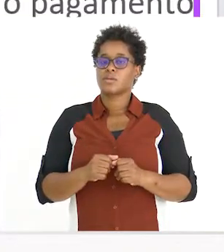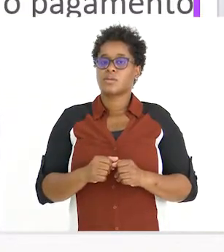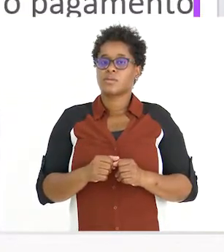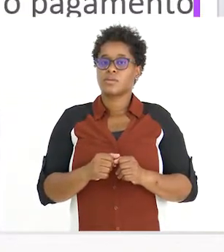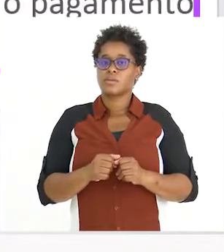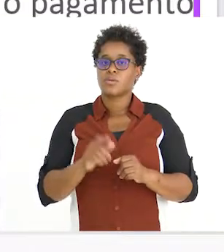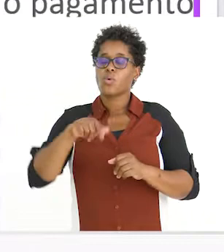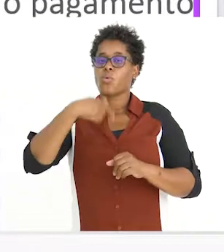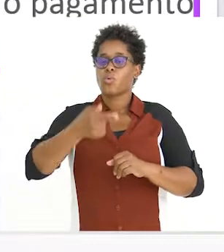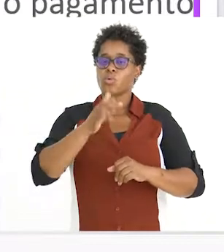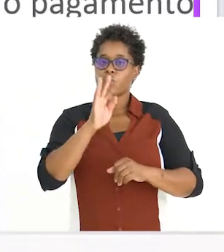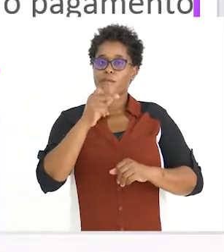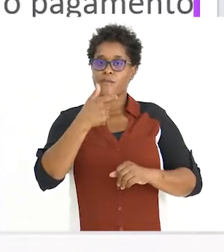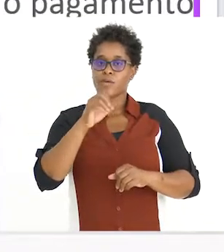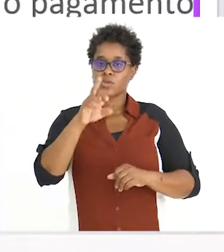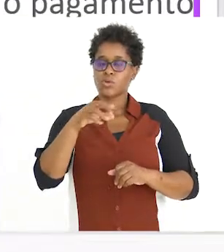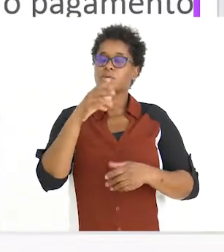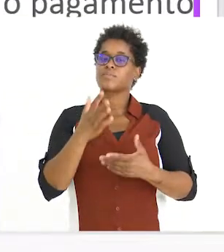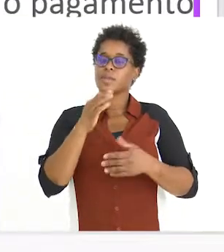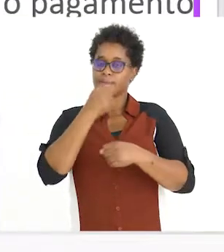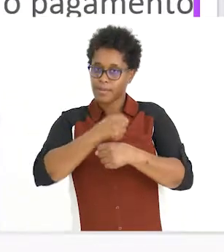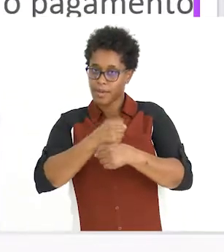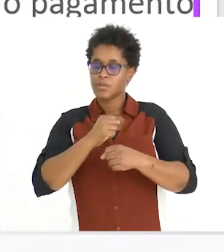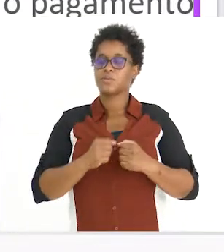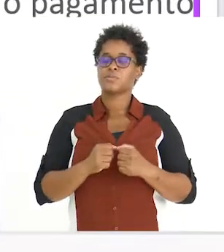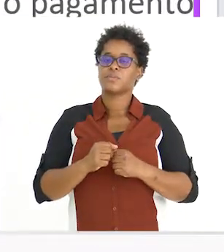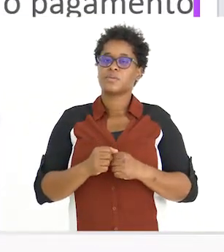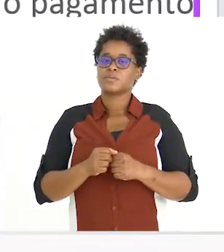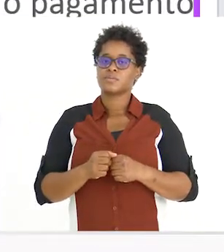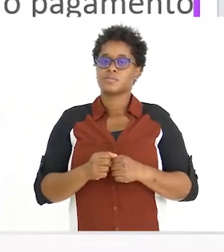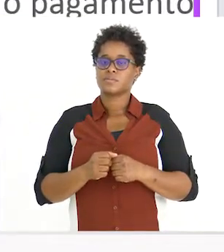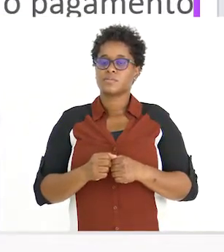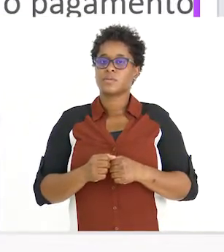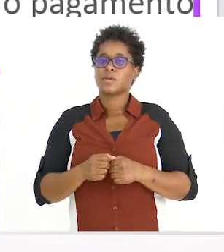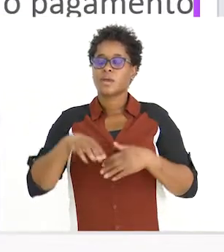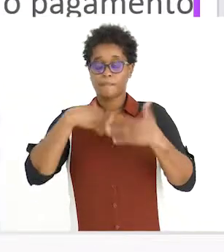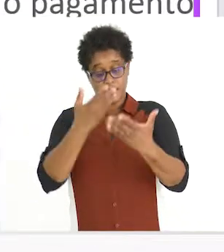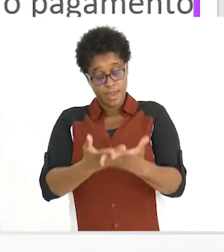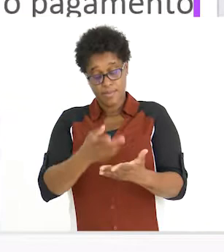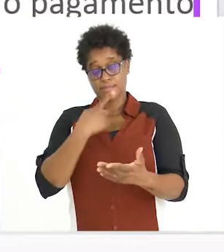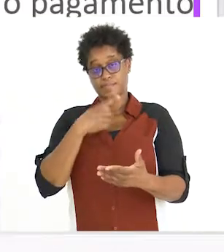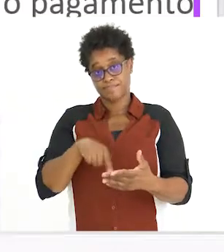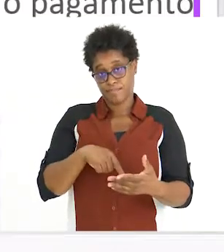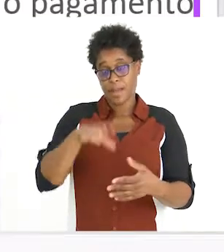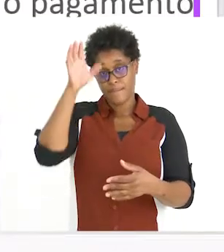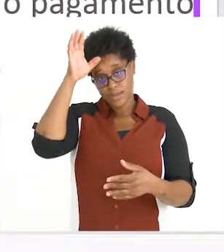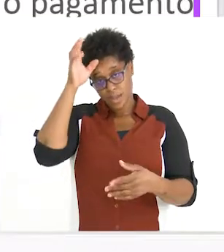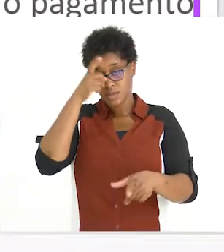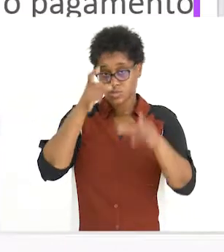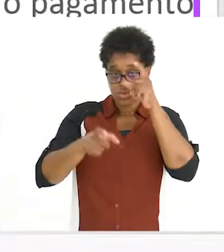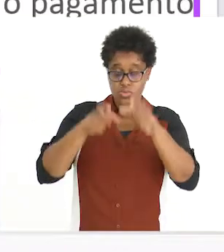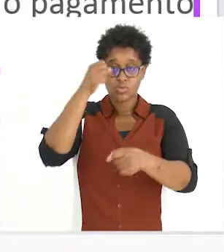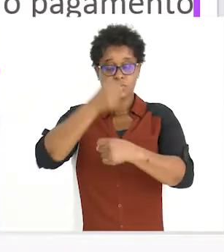o outro fator, que é o fator trabalho, que representa a capacidade humana para trabalhar, que